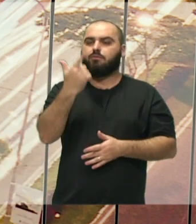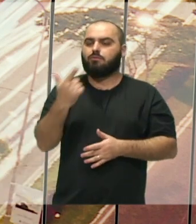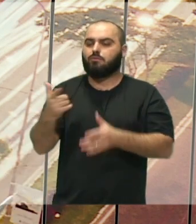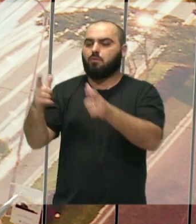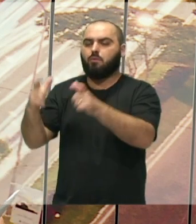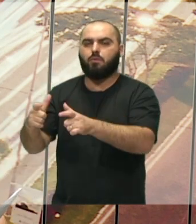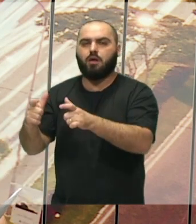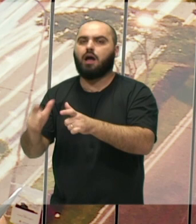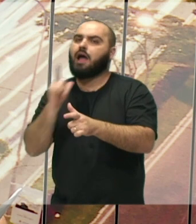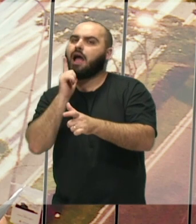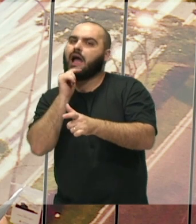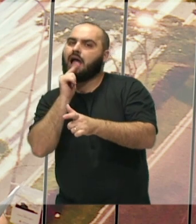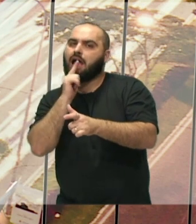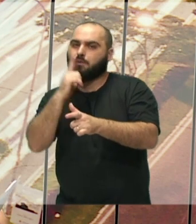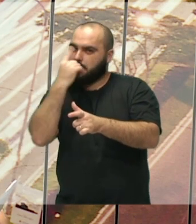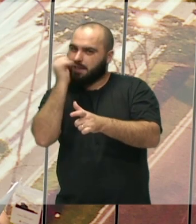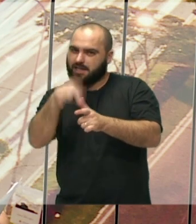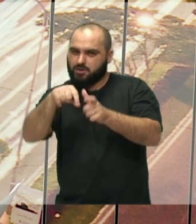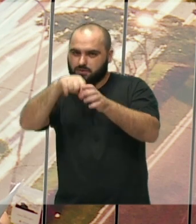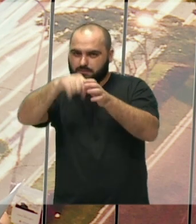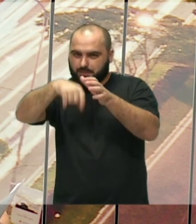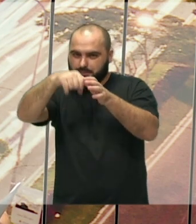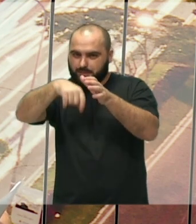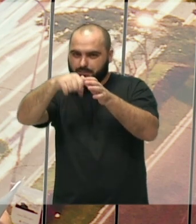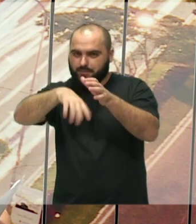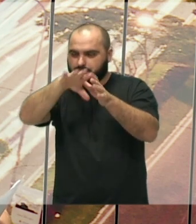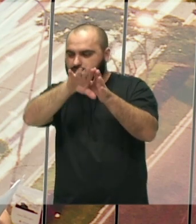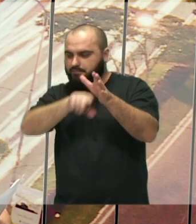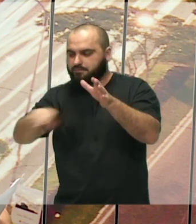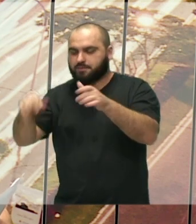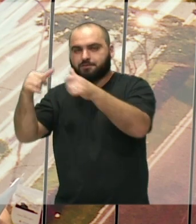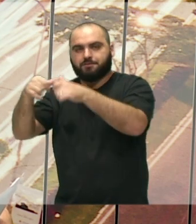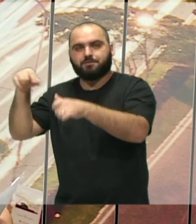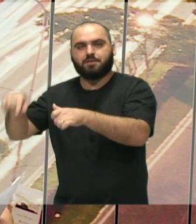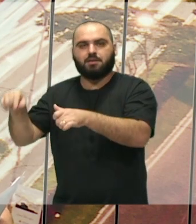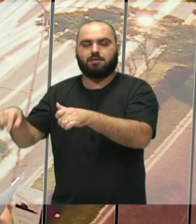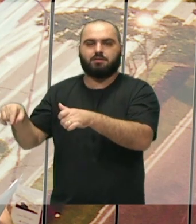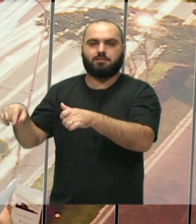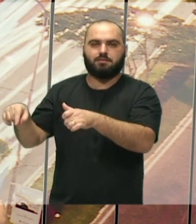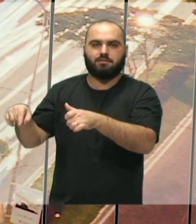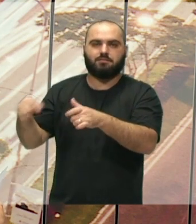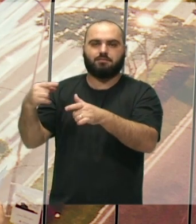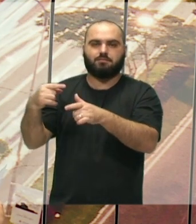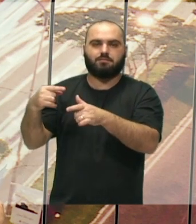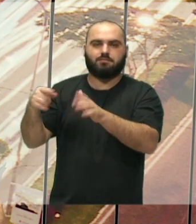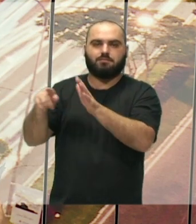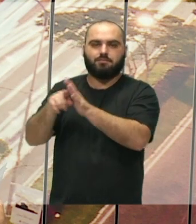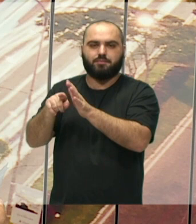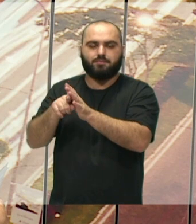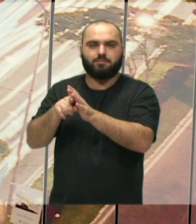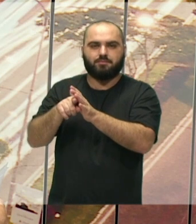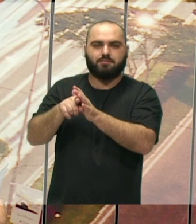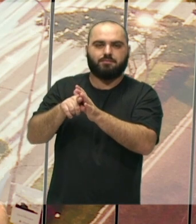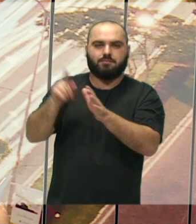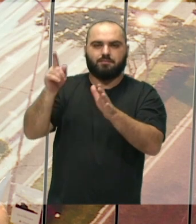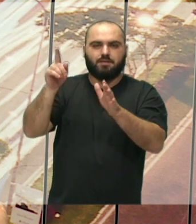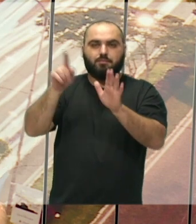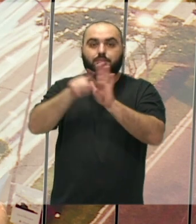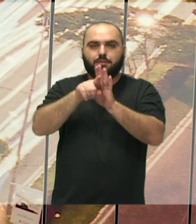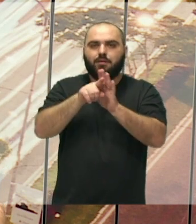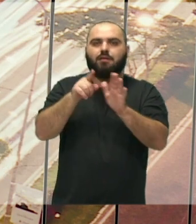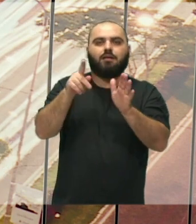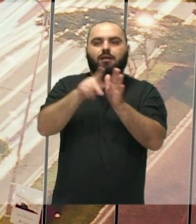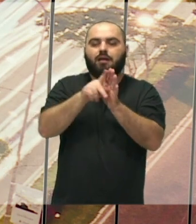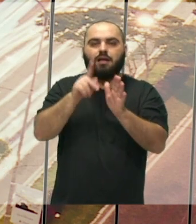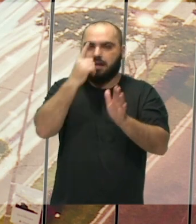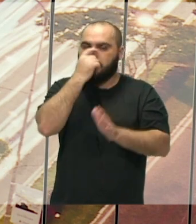reservatório acoplado ao caminhão para que retenha aquele líquido que cai do amassamento do lixo, que daí